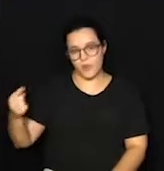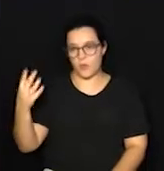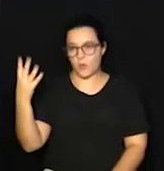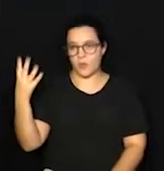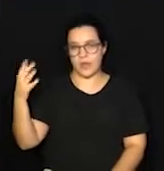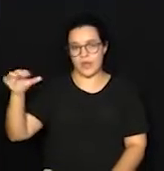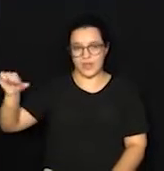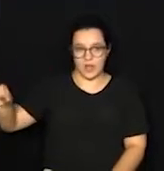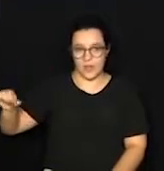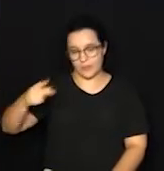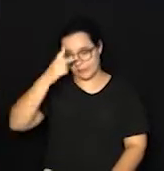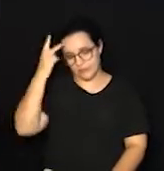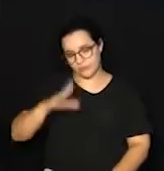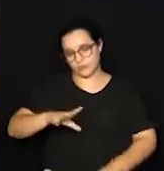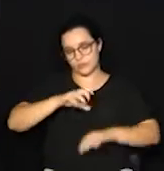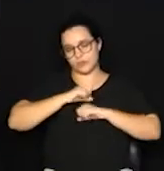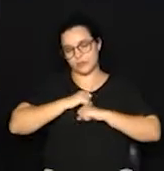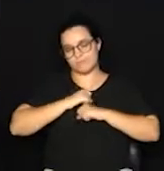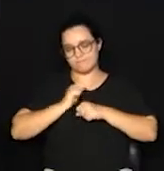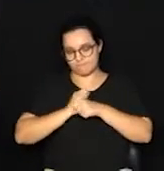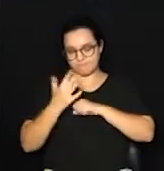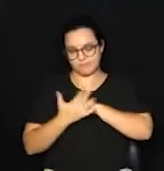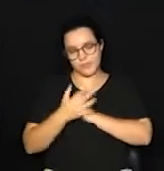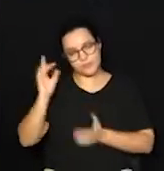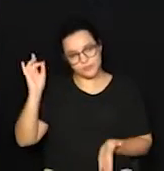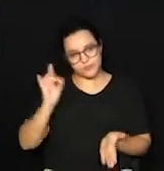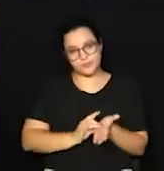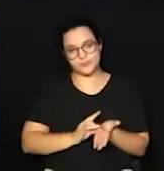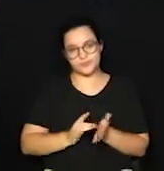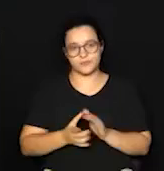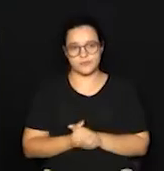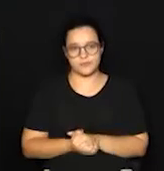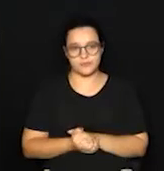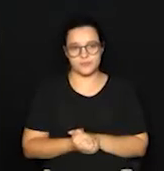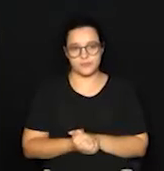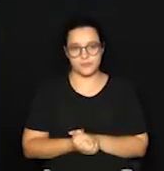5.566.049 casos da Covid-19, sendo